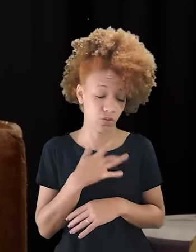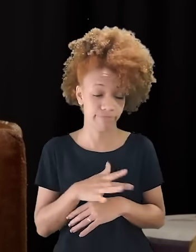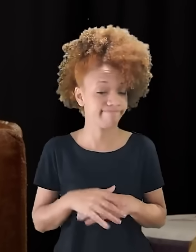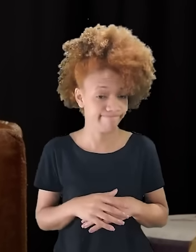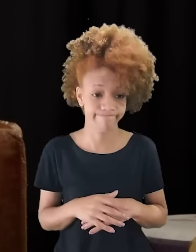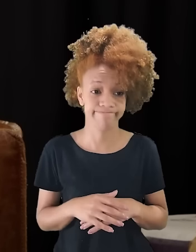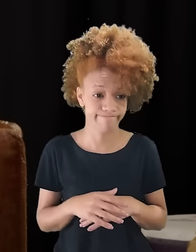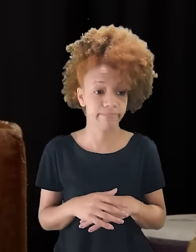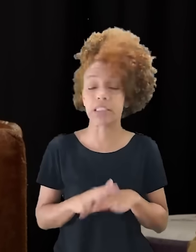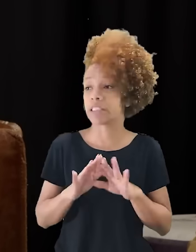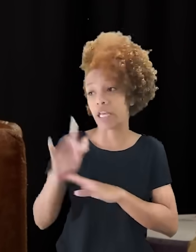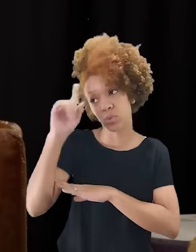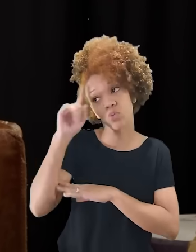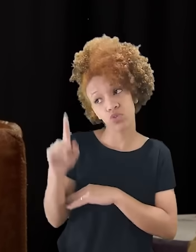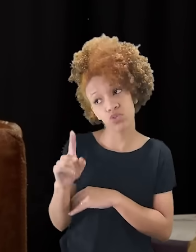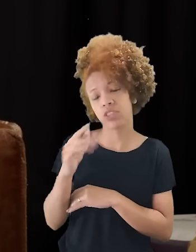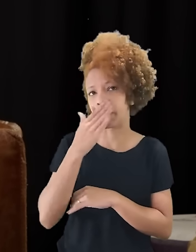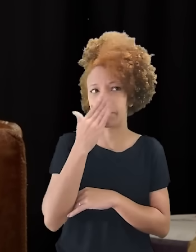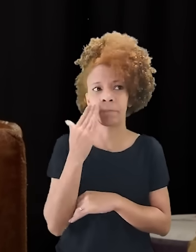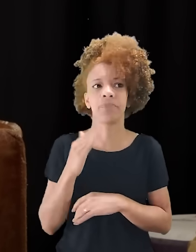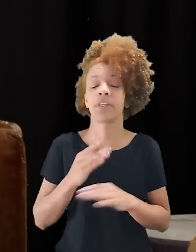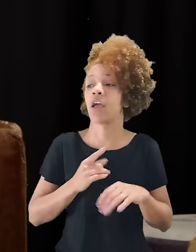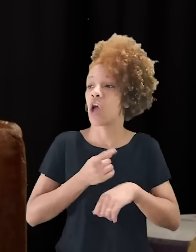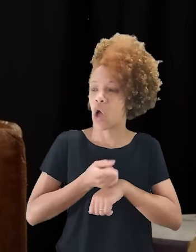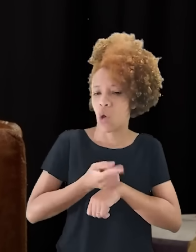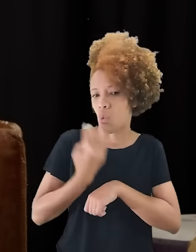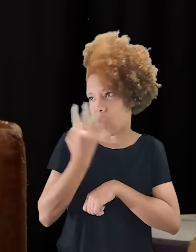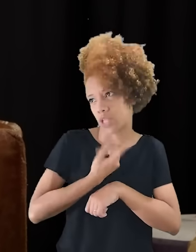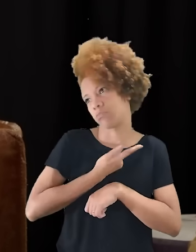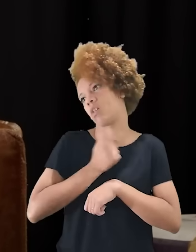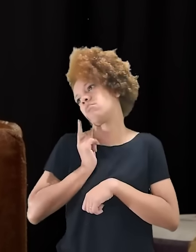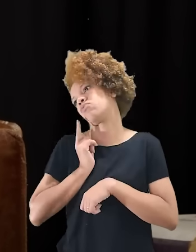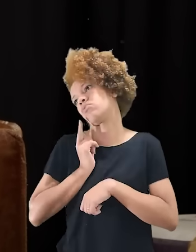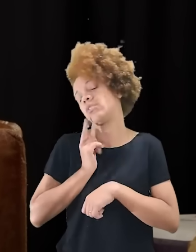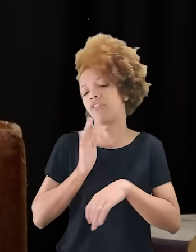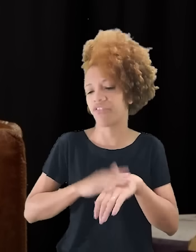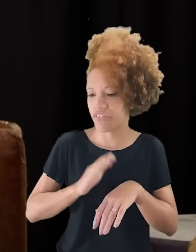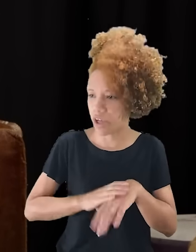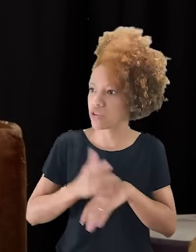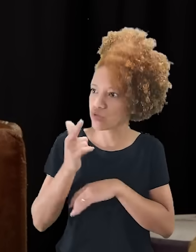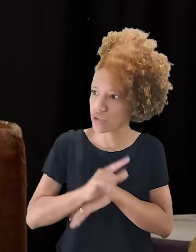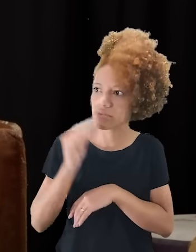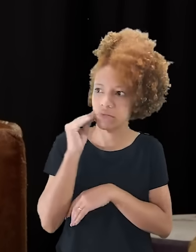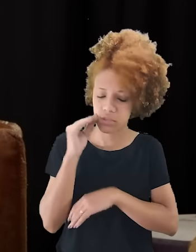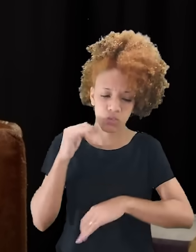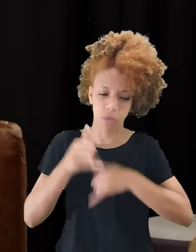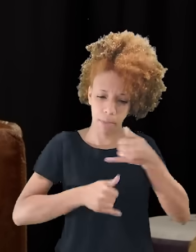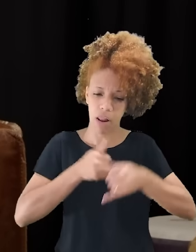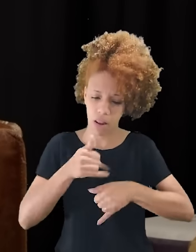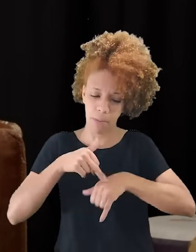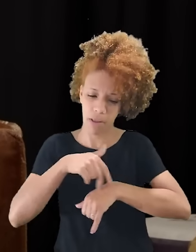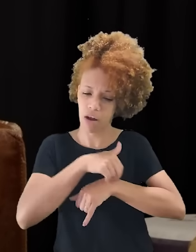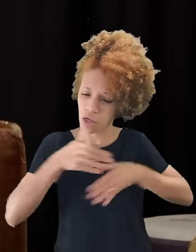Coitada fiquei com dó e aí no dia a gente encontra horas antes umas 4 5 horas antes Faz de novo a passada na